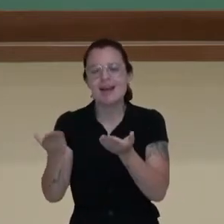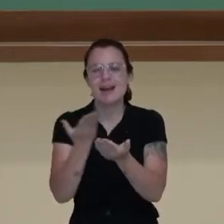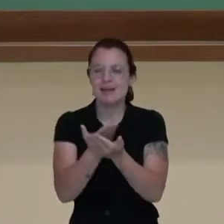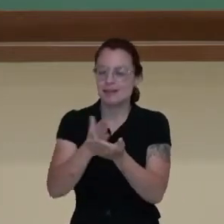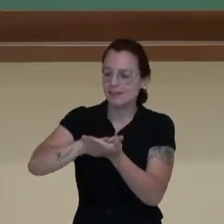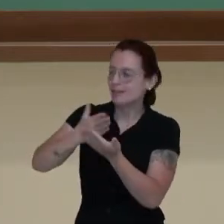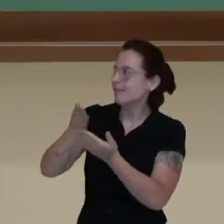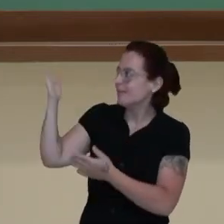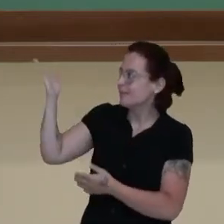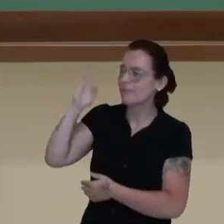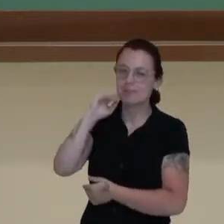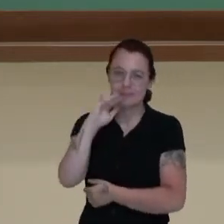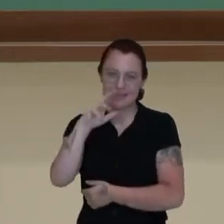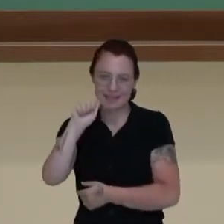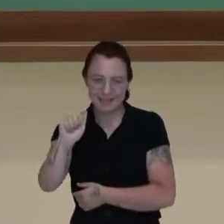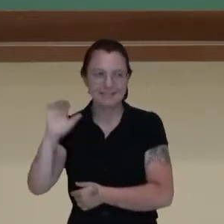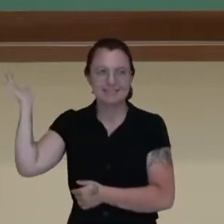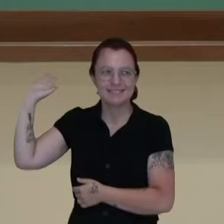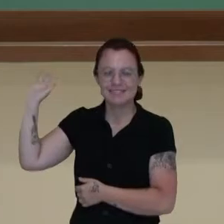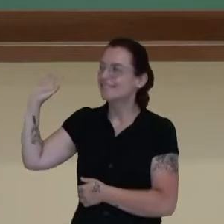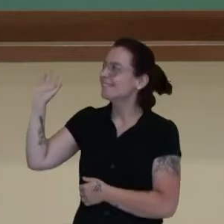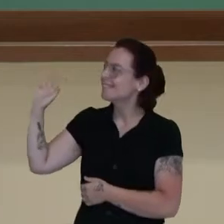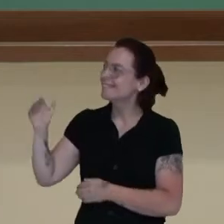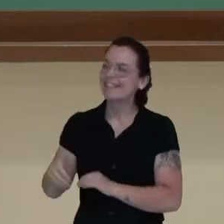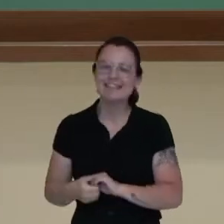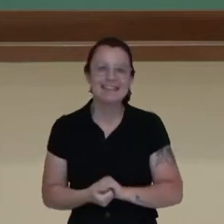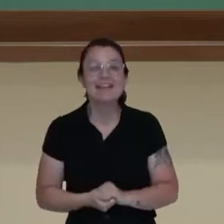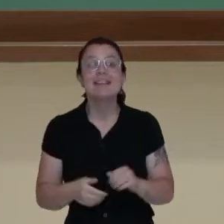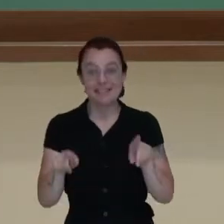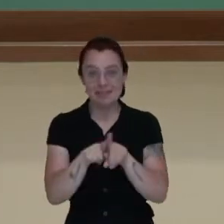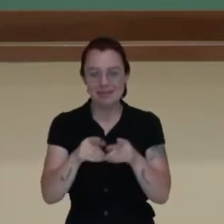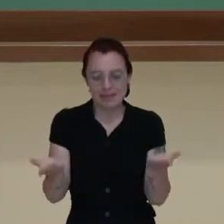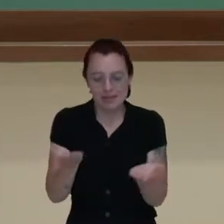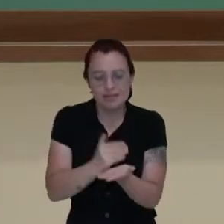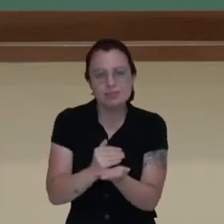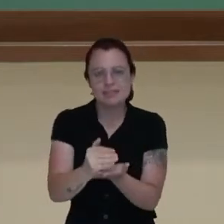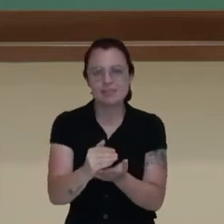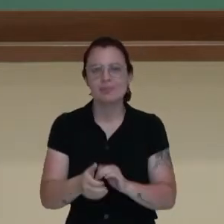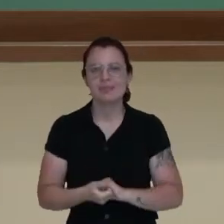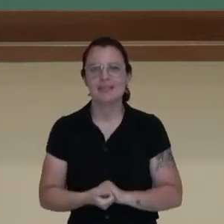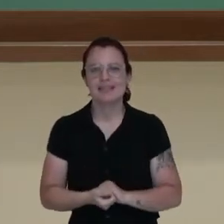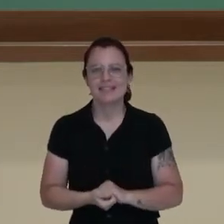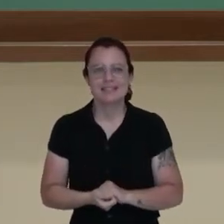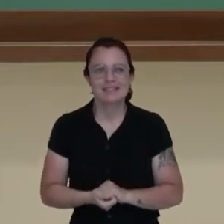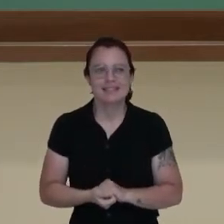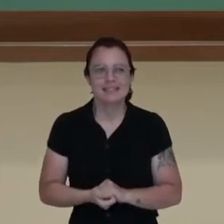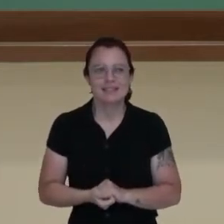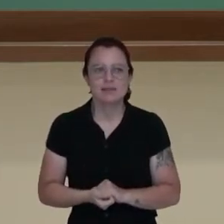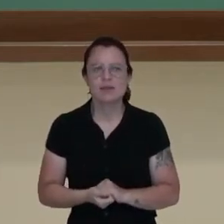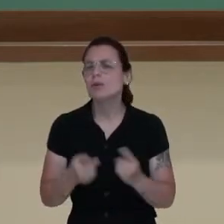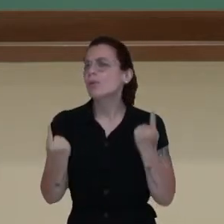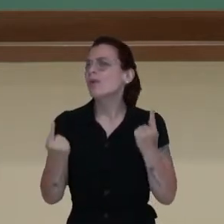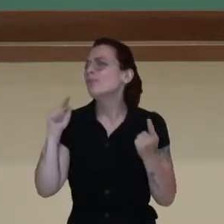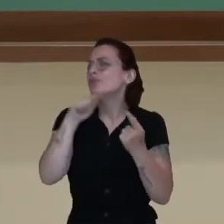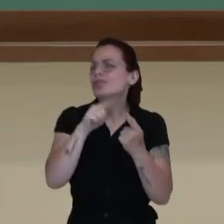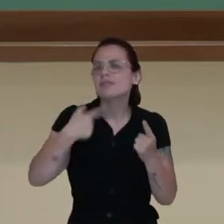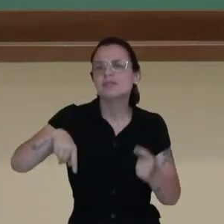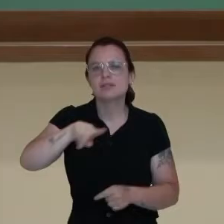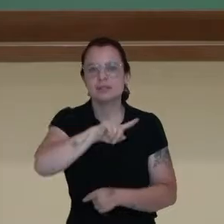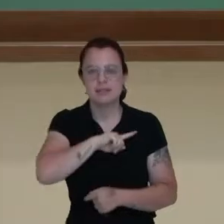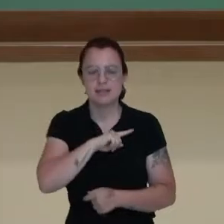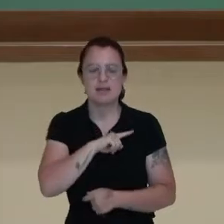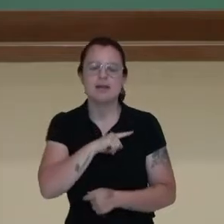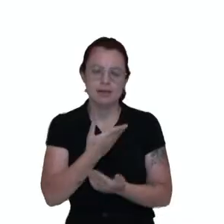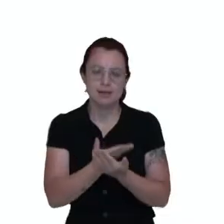nossa intérprete, a Bia. E a gente já pode começar. Bom, primeiro, qual é o objetivo da nossa aula? Um deles